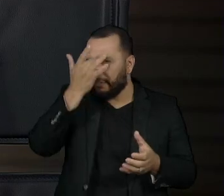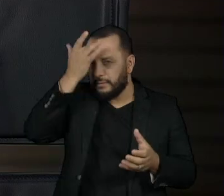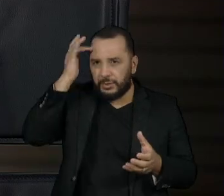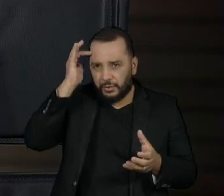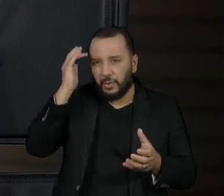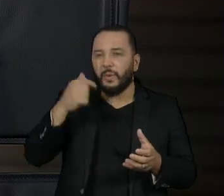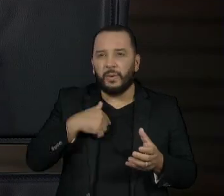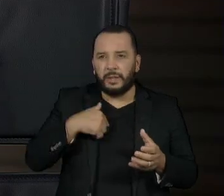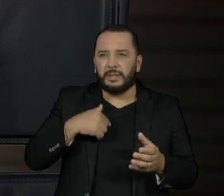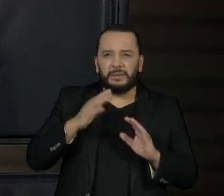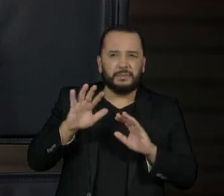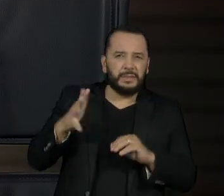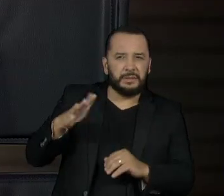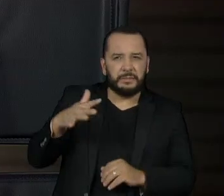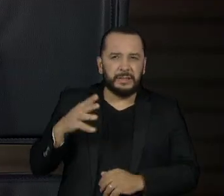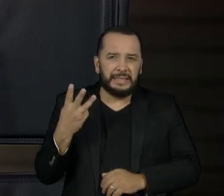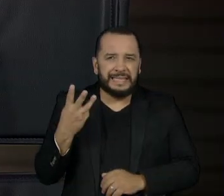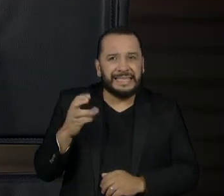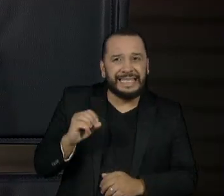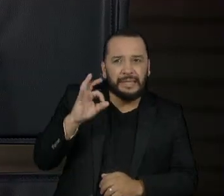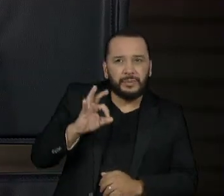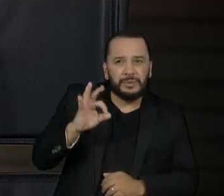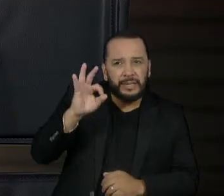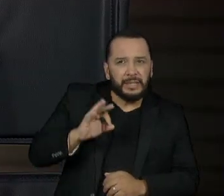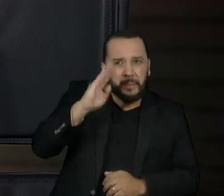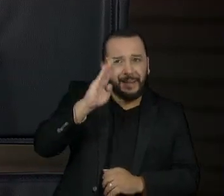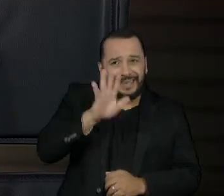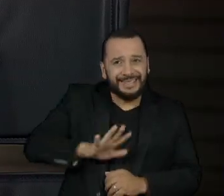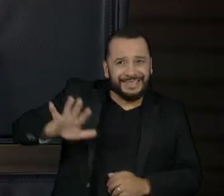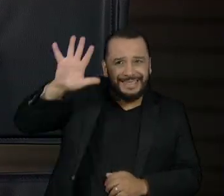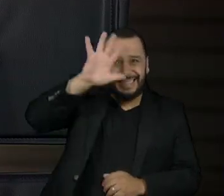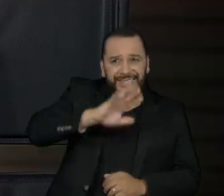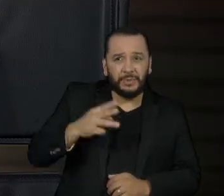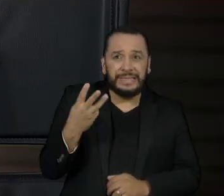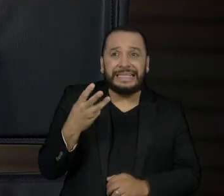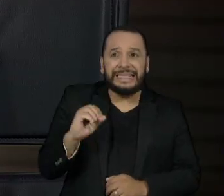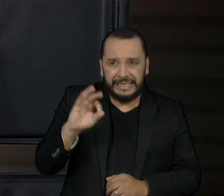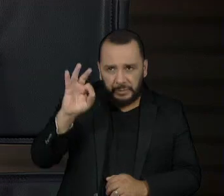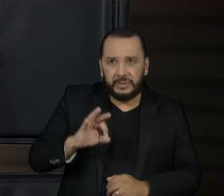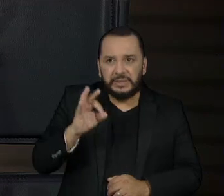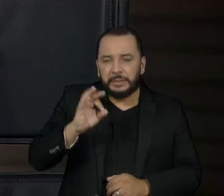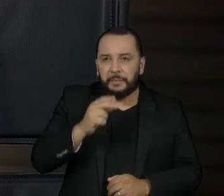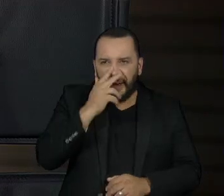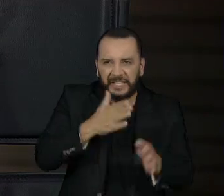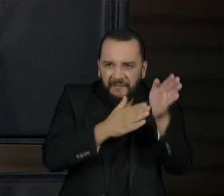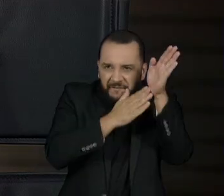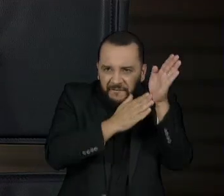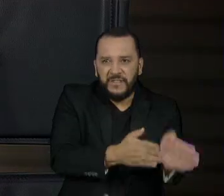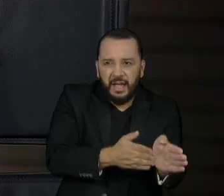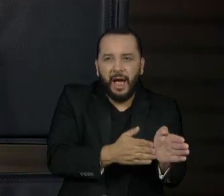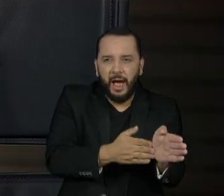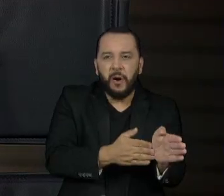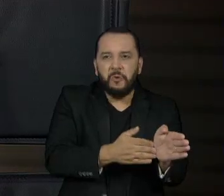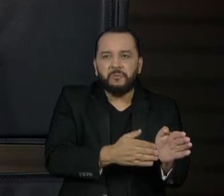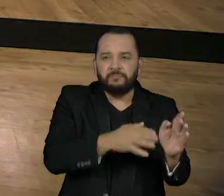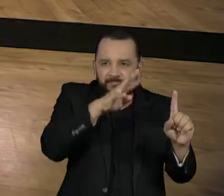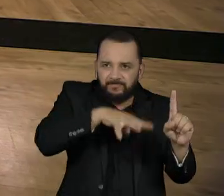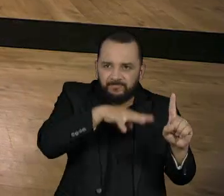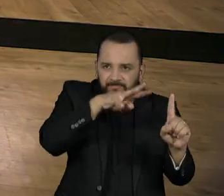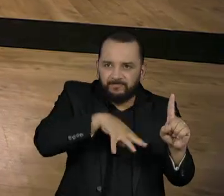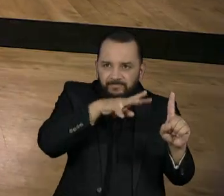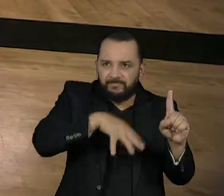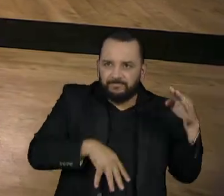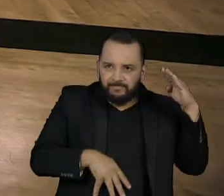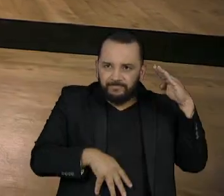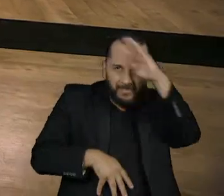mantido nesses 30% ao longo de toda a pandemia, independente do que ele faça, né? São quase que fiéis ao